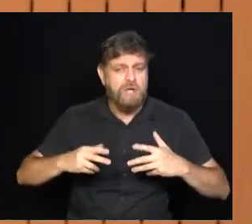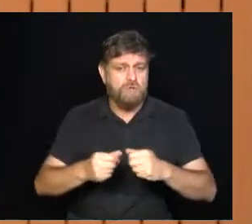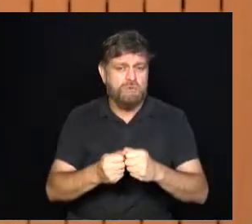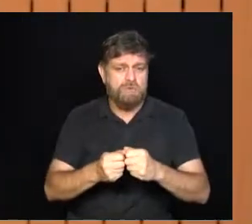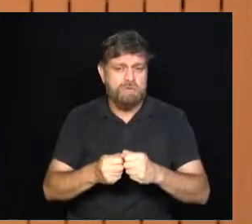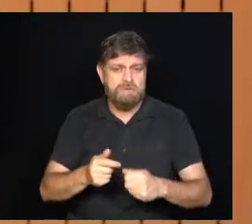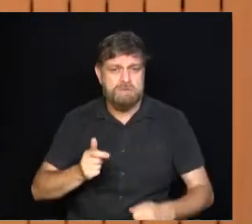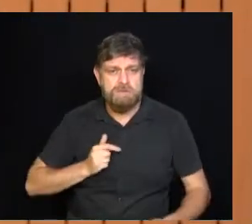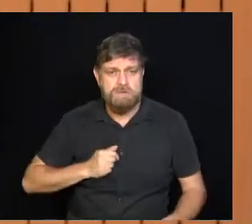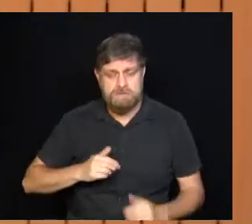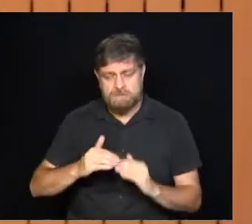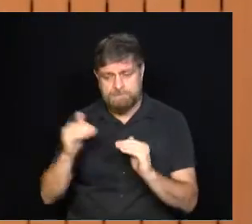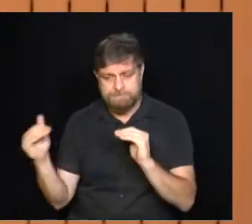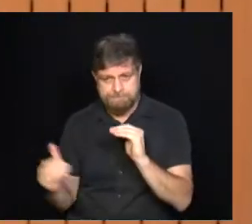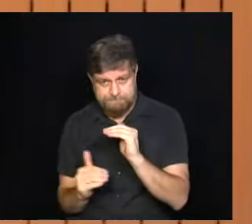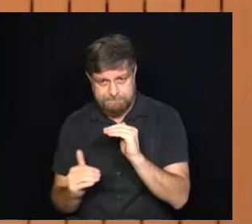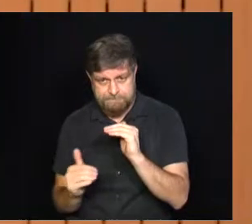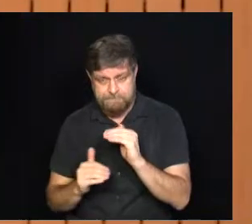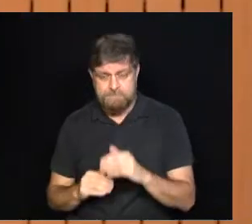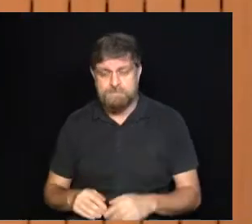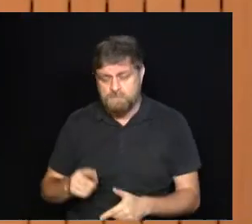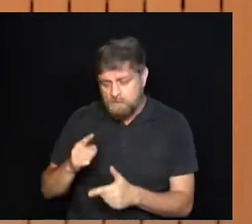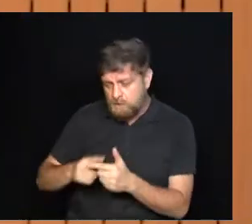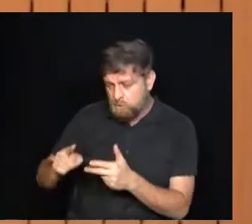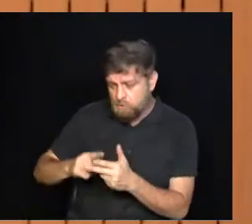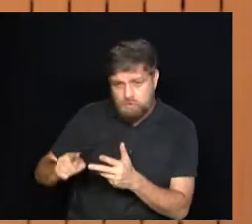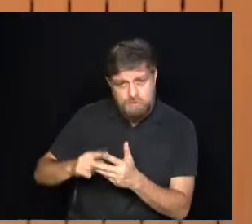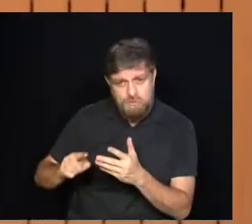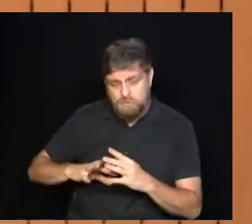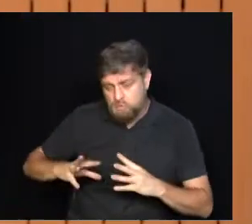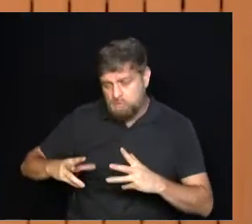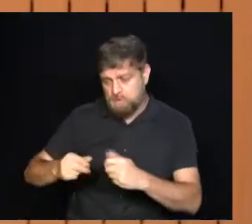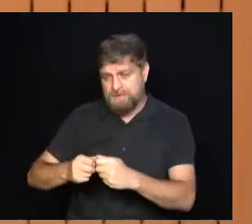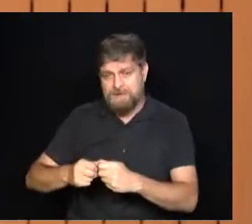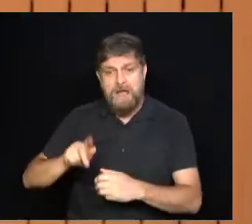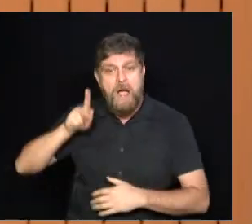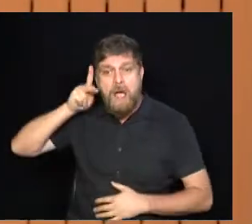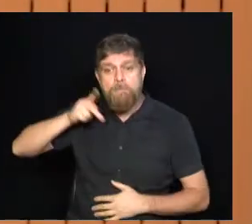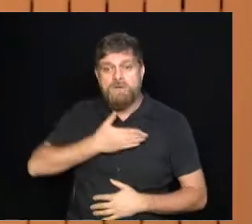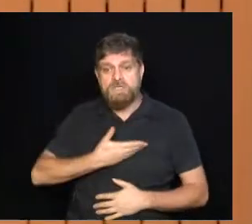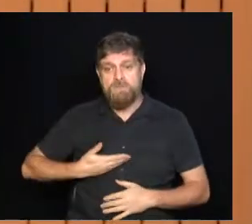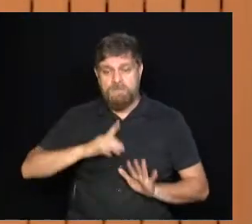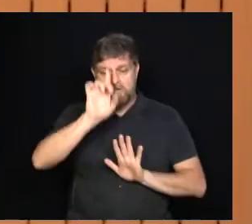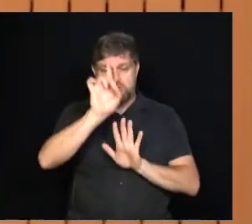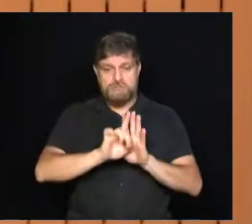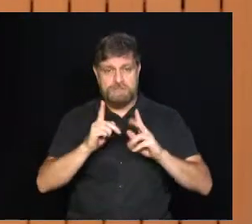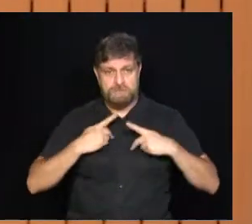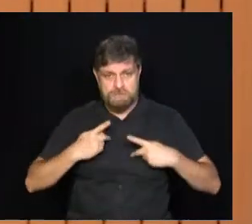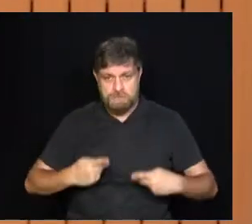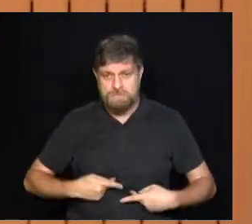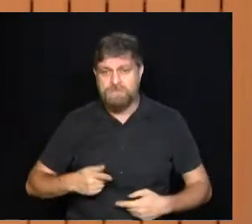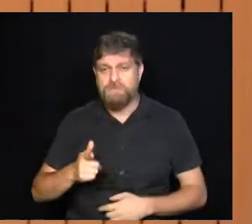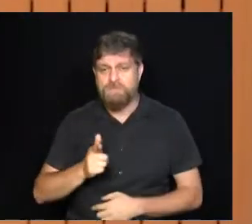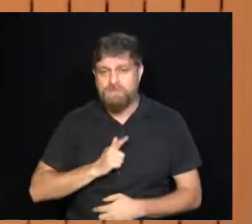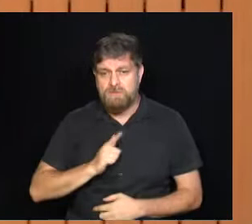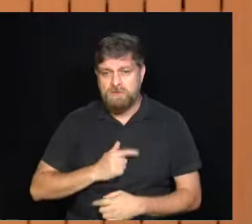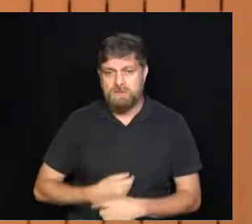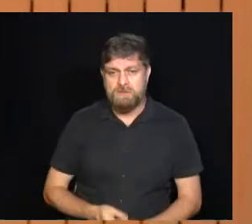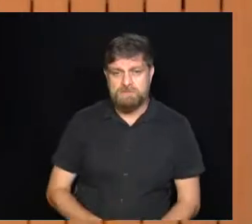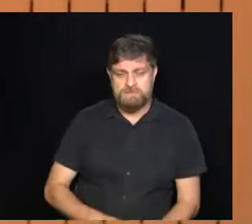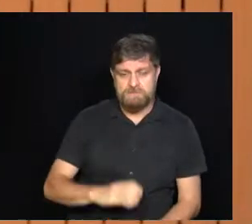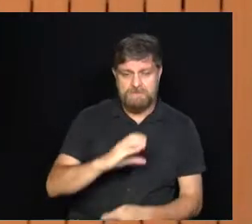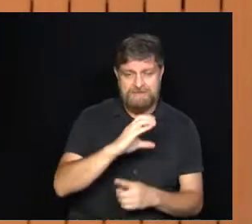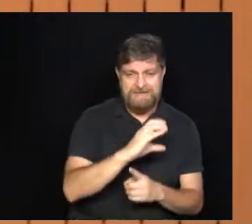as suas vulnerabilidades. E aí, quando a gente entra para a política pública de direitos humanos, nós temos o CEAMO e